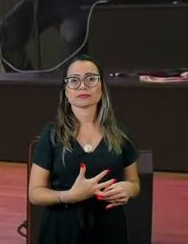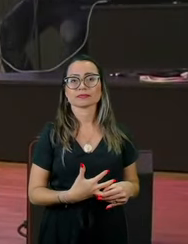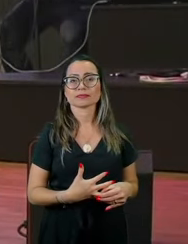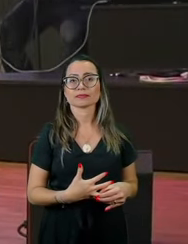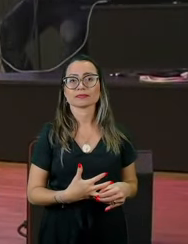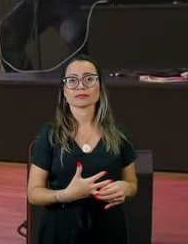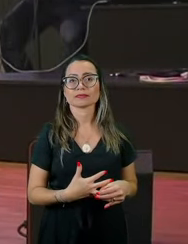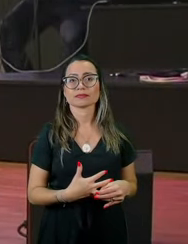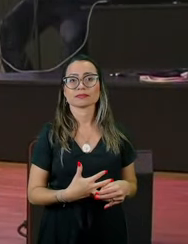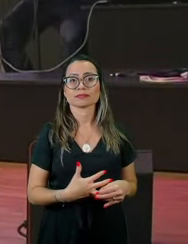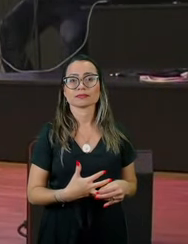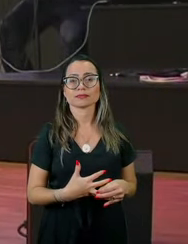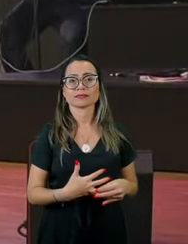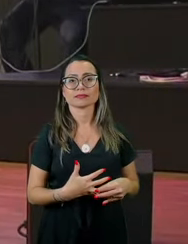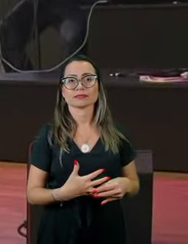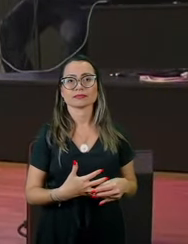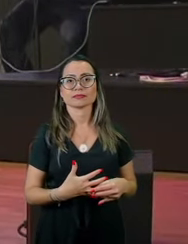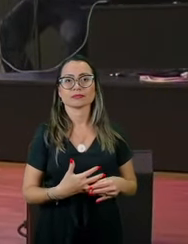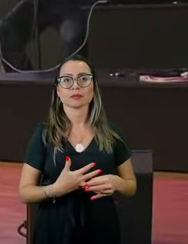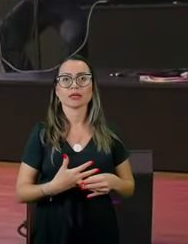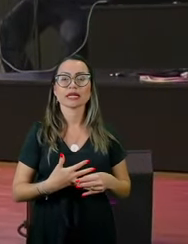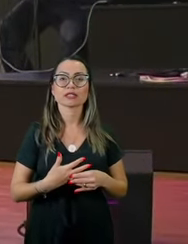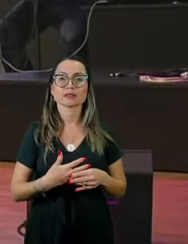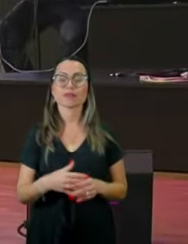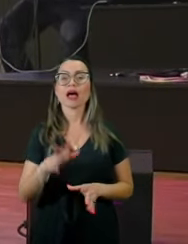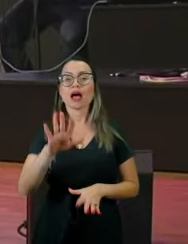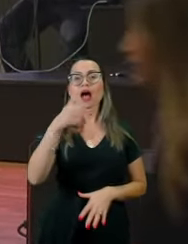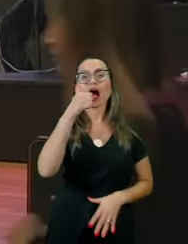As mulheres adaptadoras.